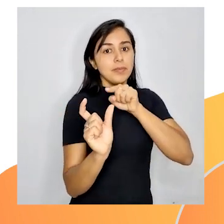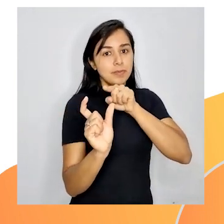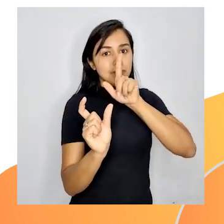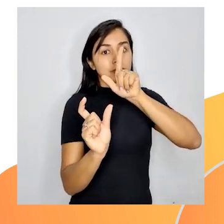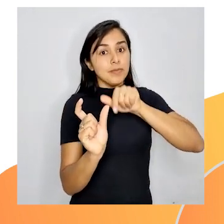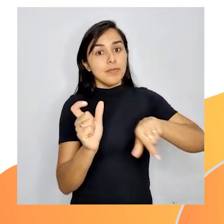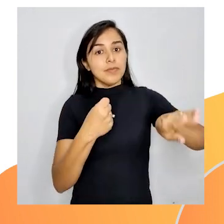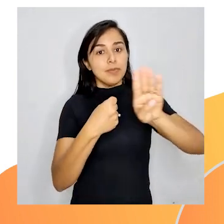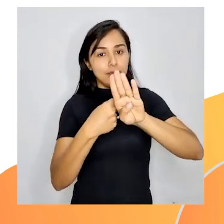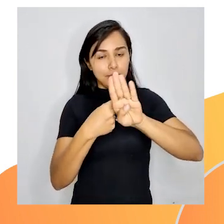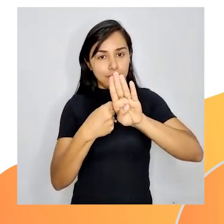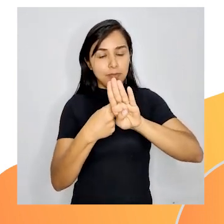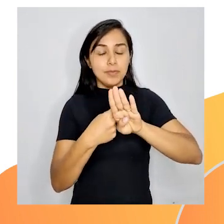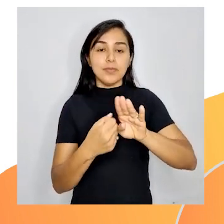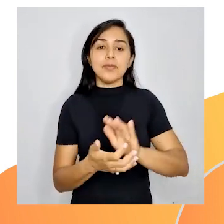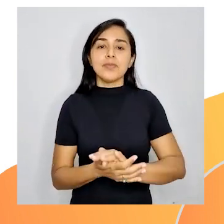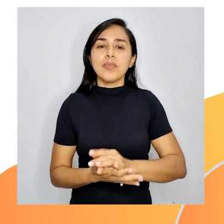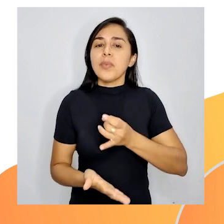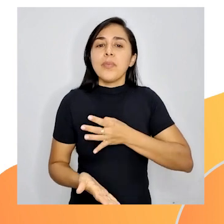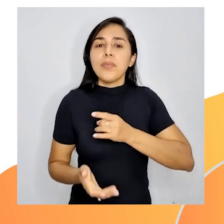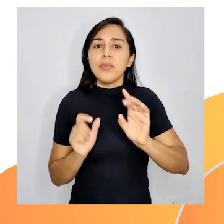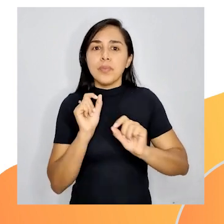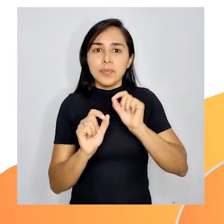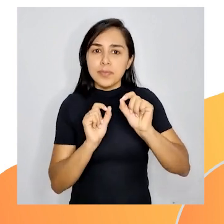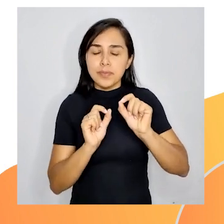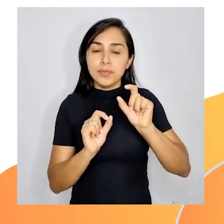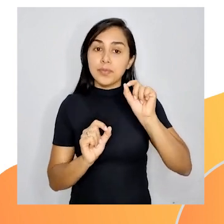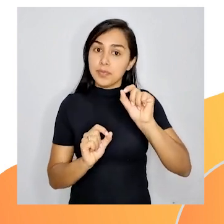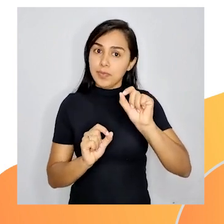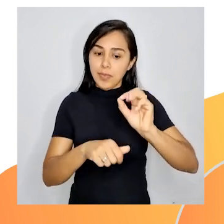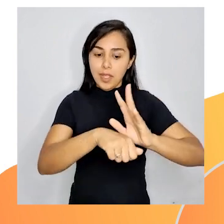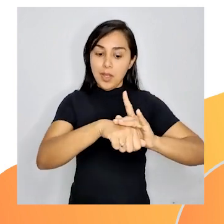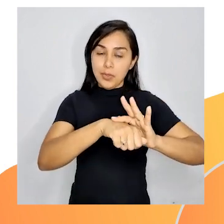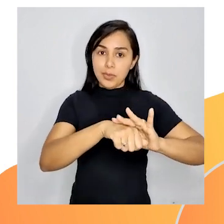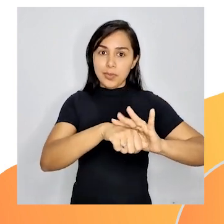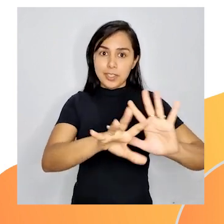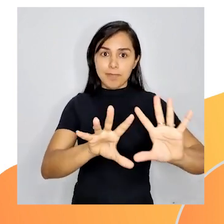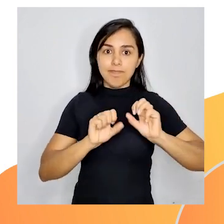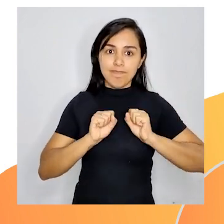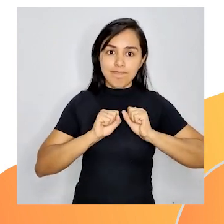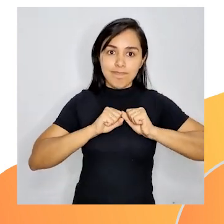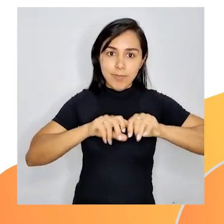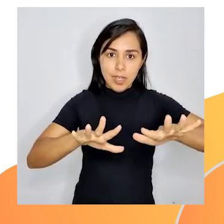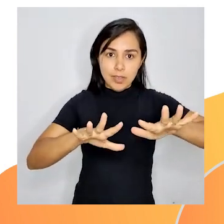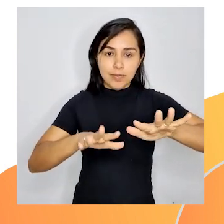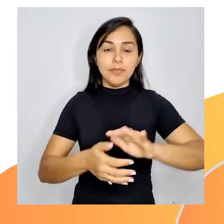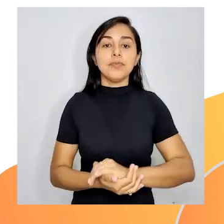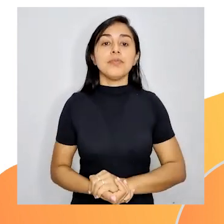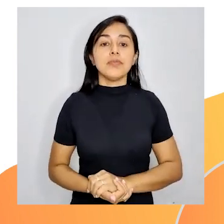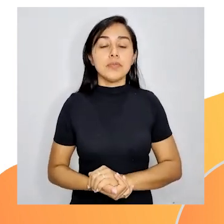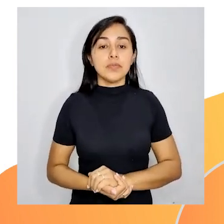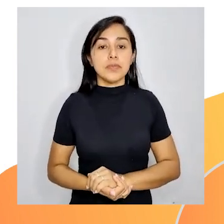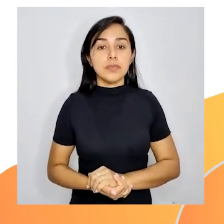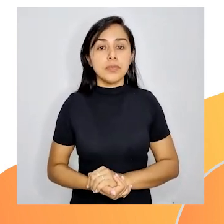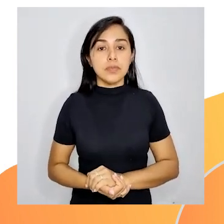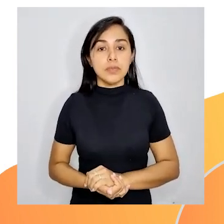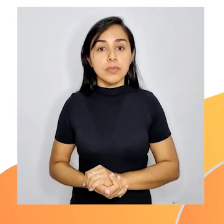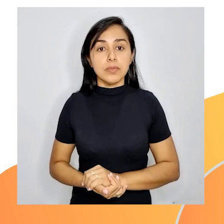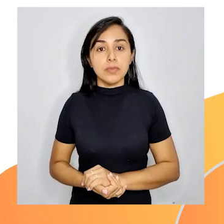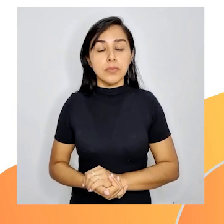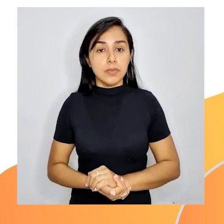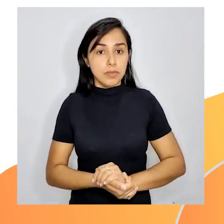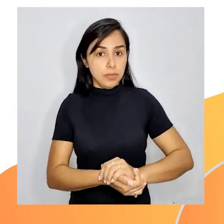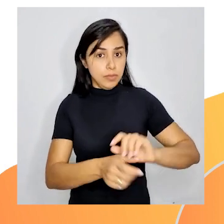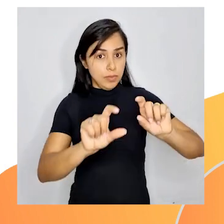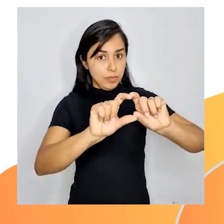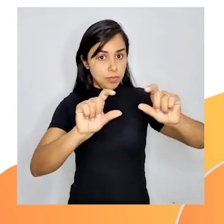substantivo. Medo de quê? De que a doença nos atinja. O termo em destaque, que é a oração subordinada,